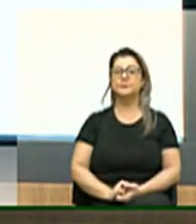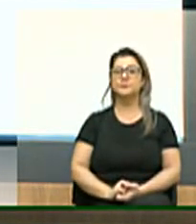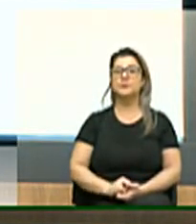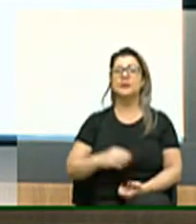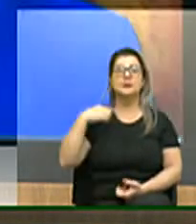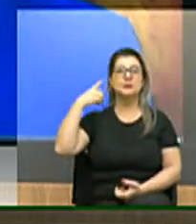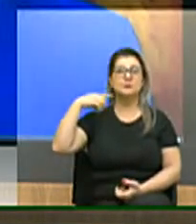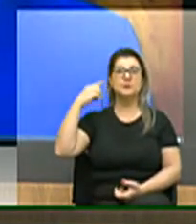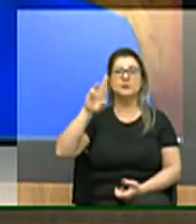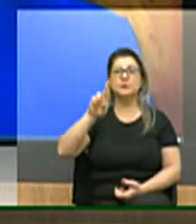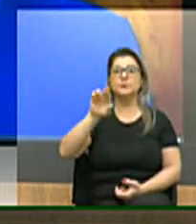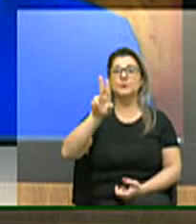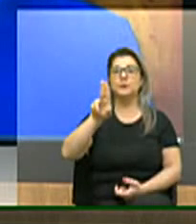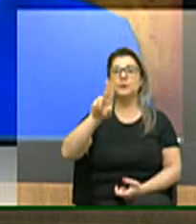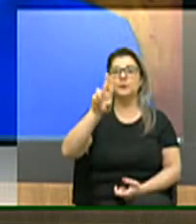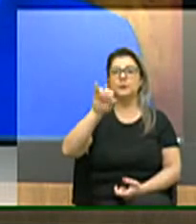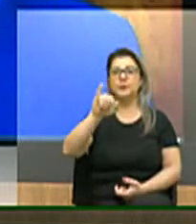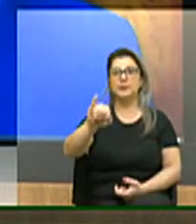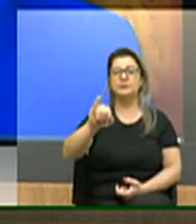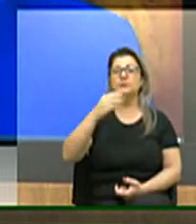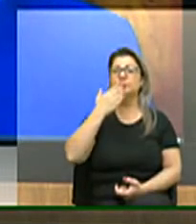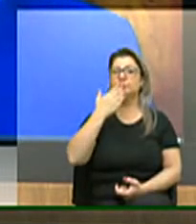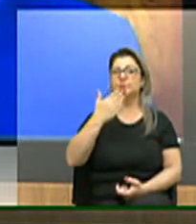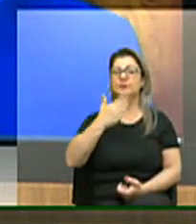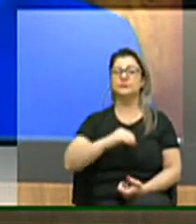Deputado Rui de Garay. Favorável.